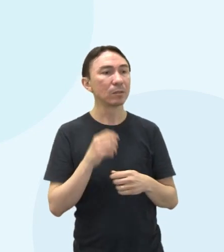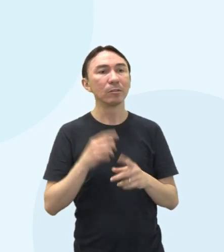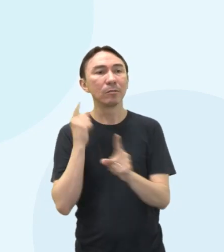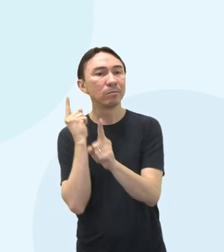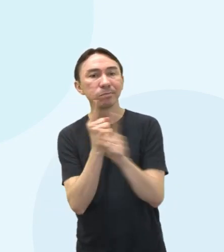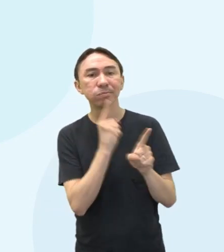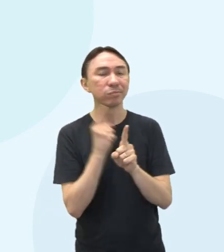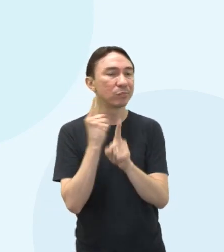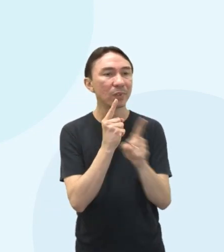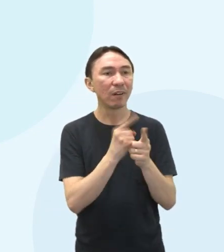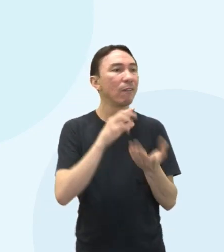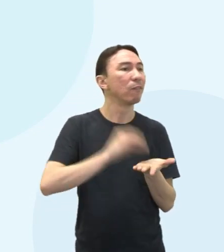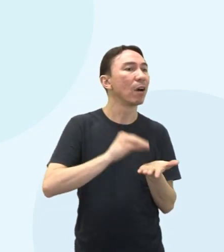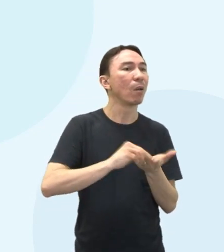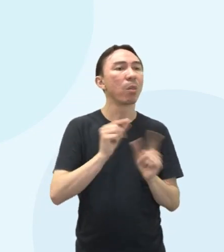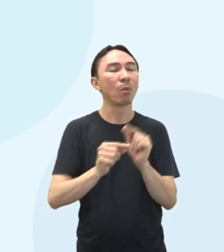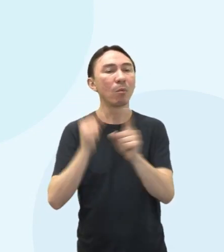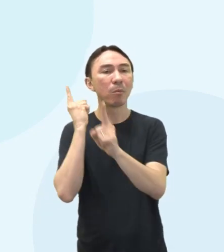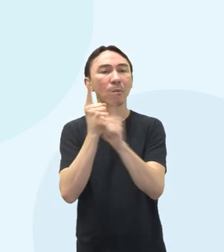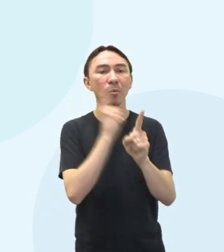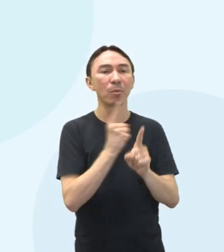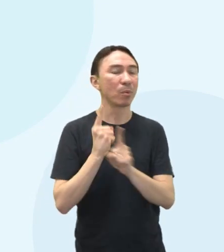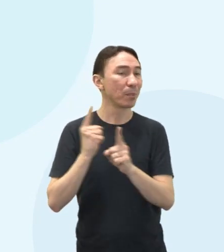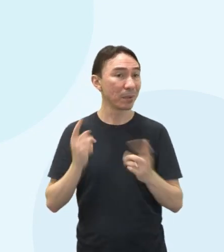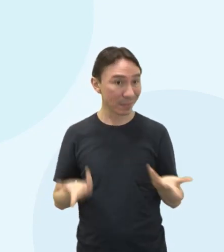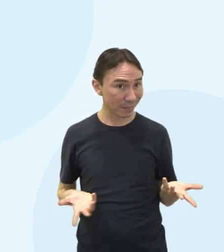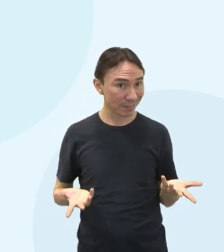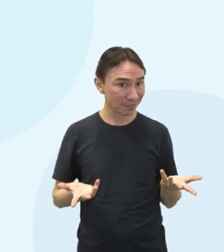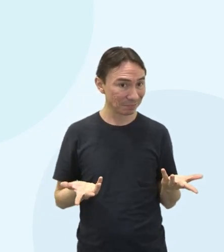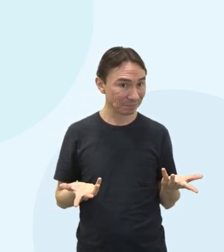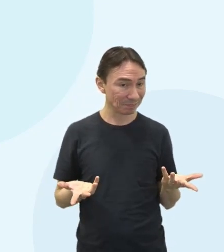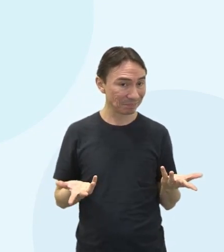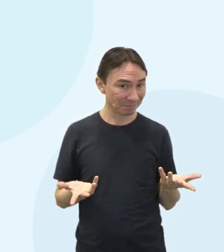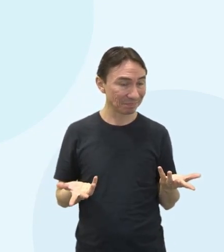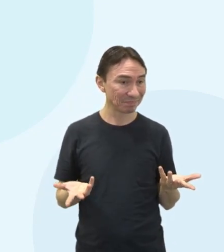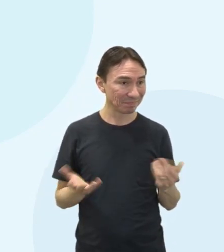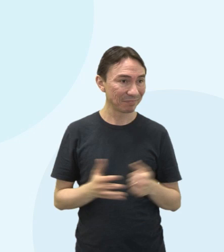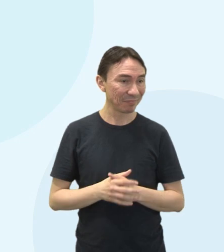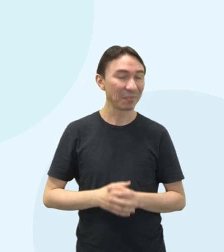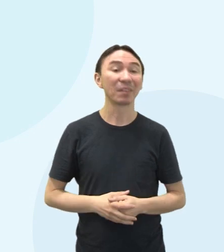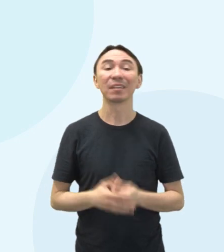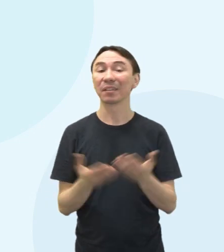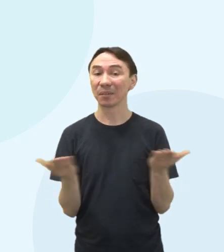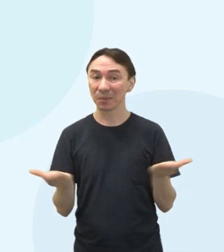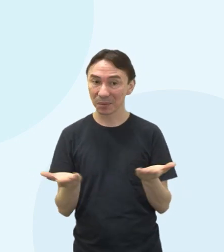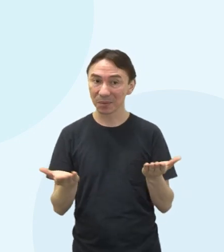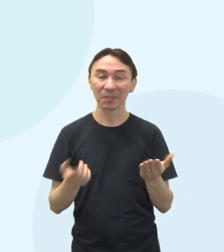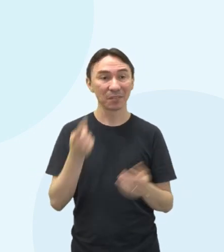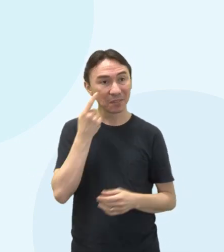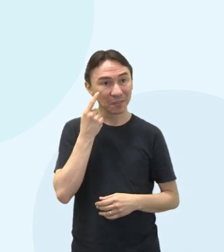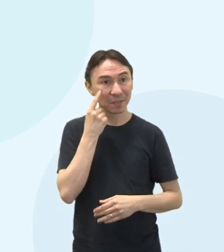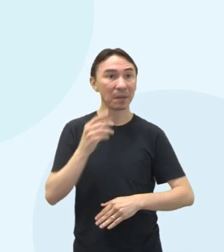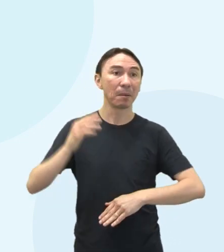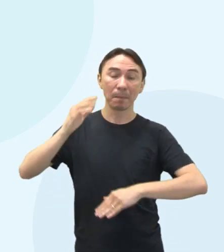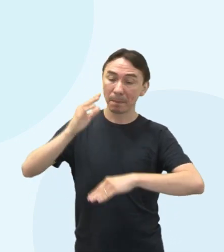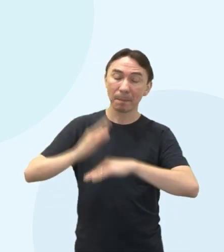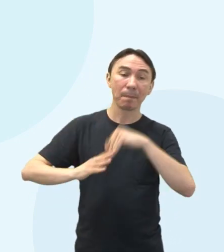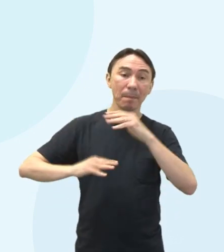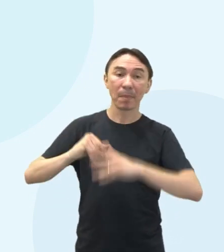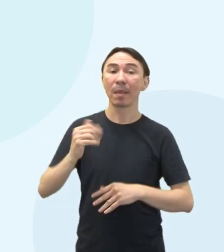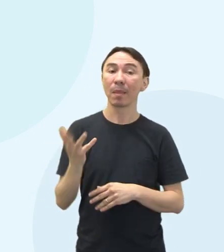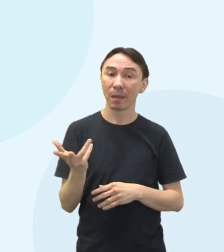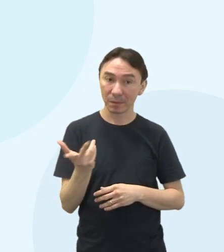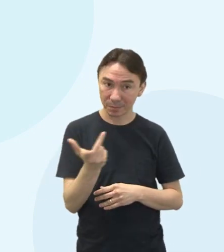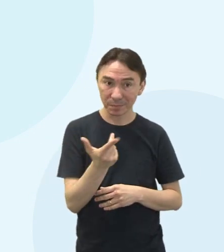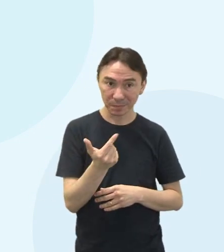né é aproveitando já vamos fazer essa vamos destacar essa habilidade de álgebra a